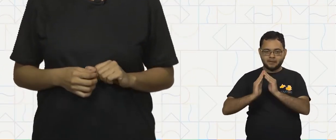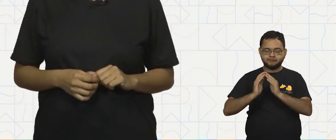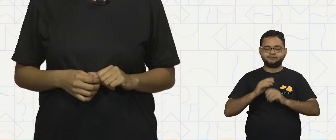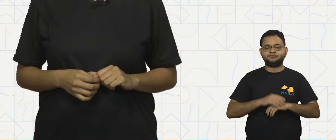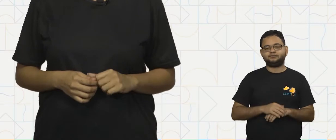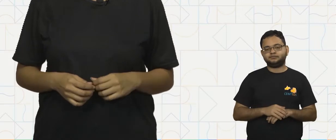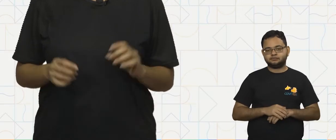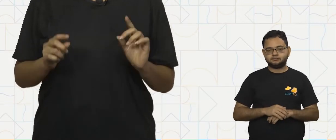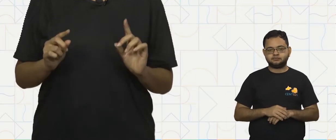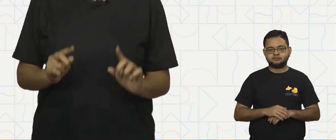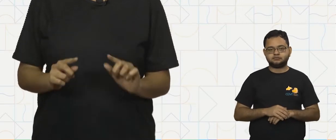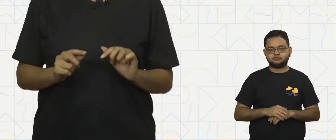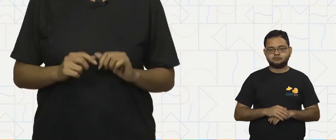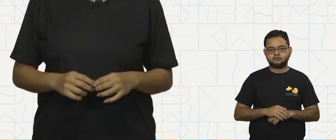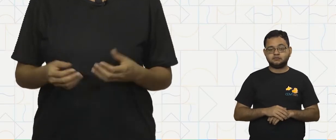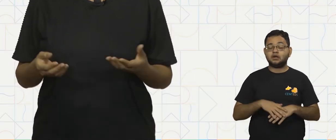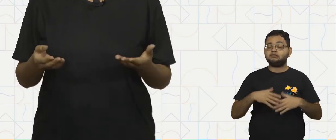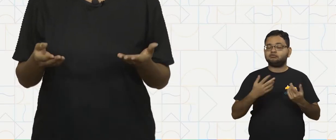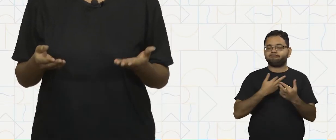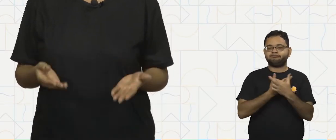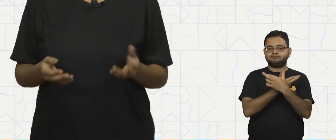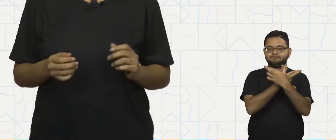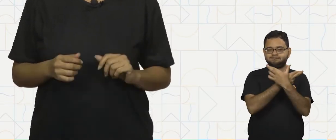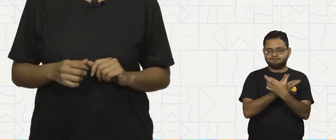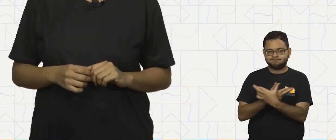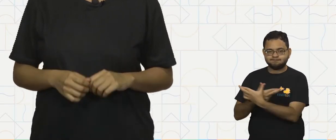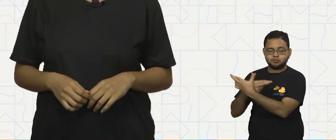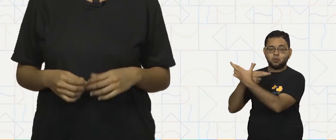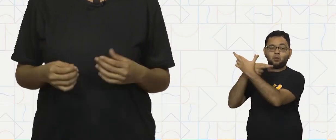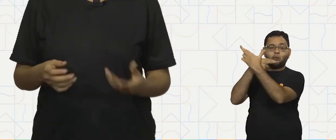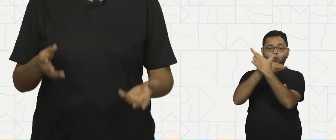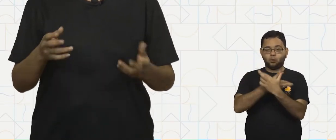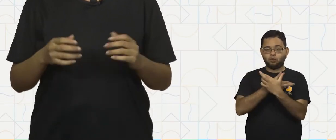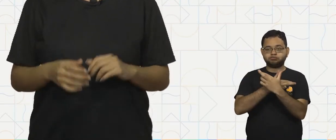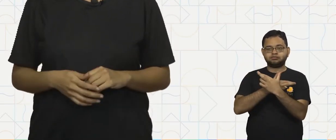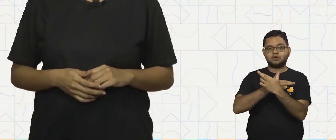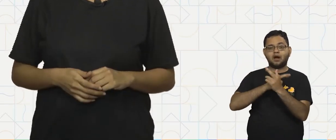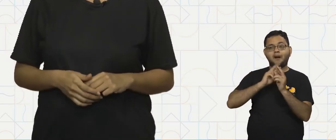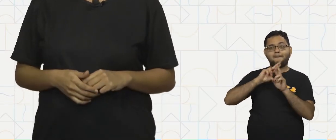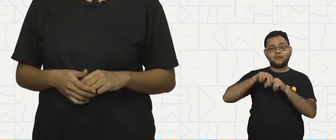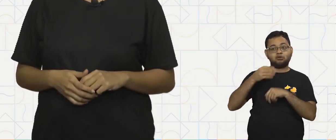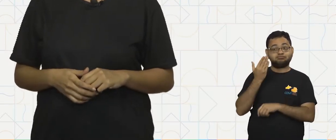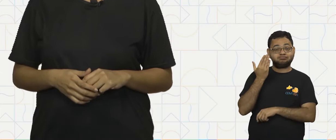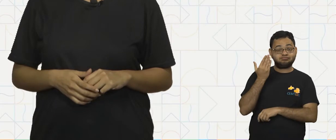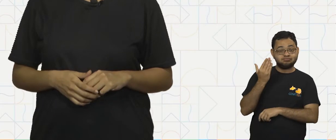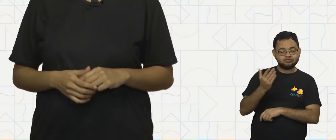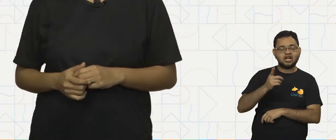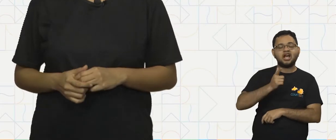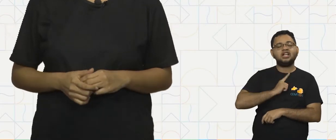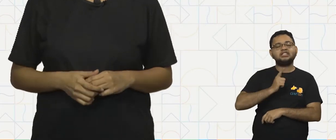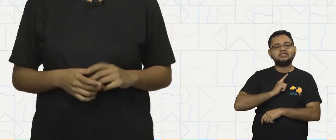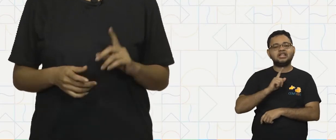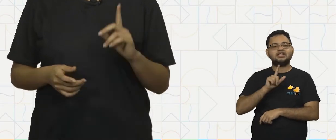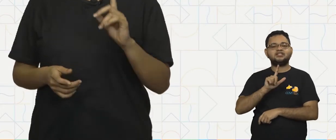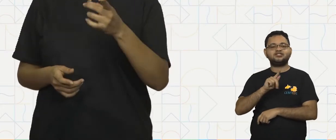satélites artificiais que hoje temos aplicativos de localização tão precisos como o Google Maps. Alguns aí